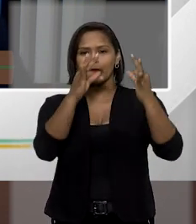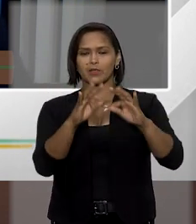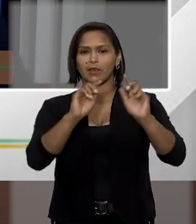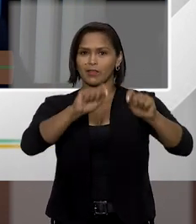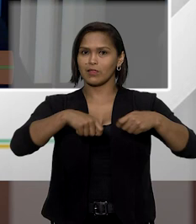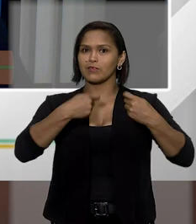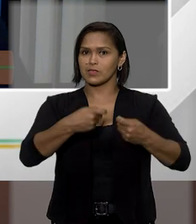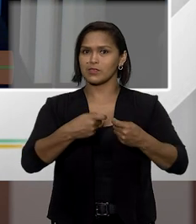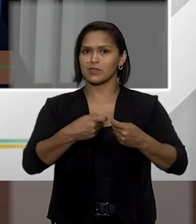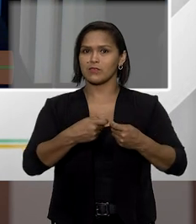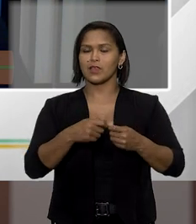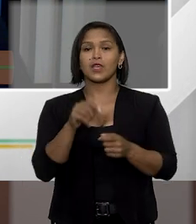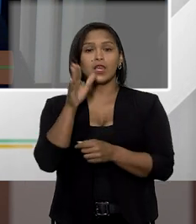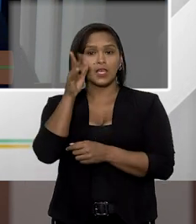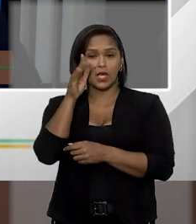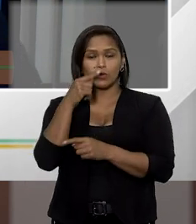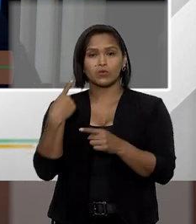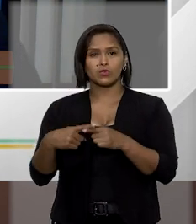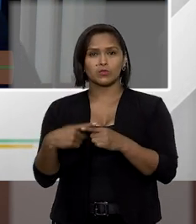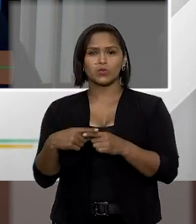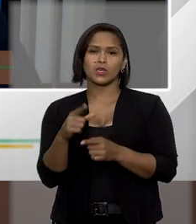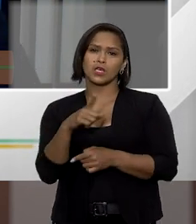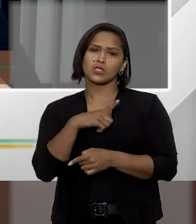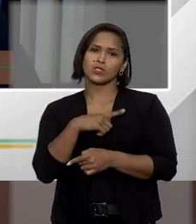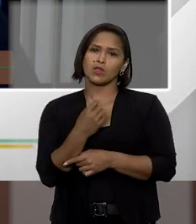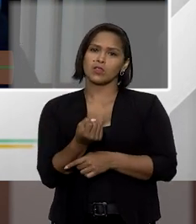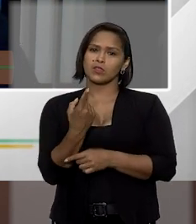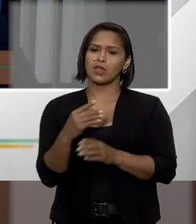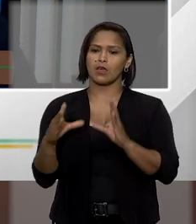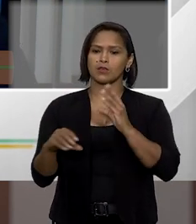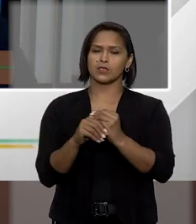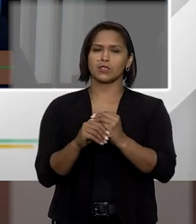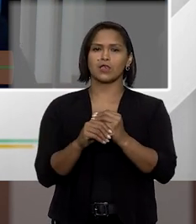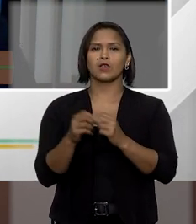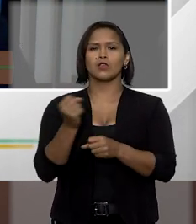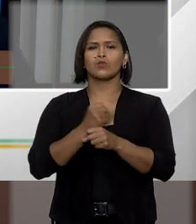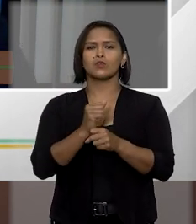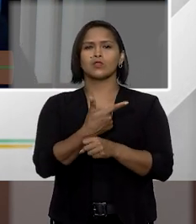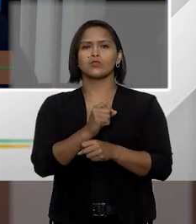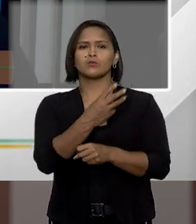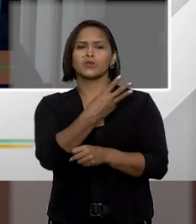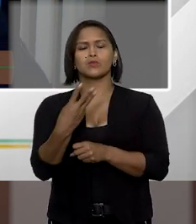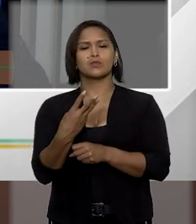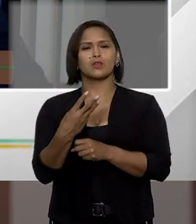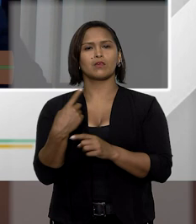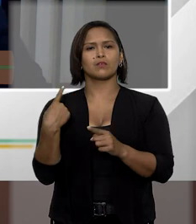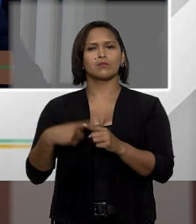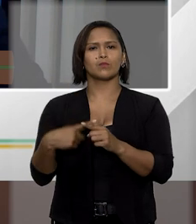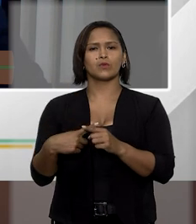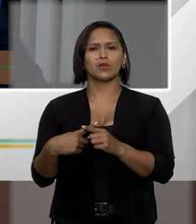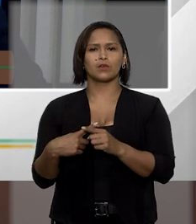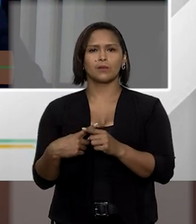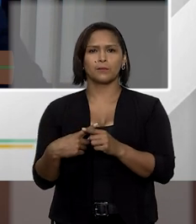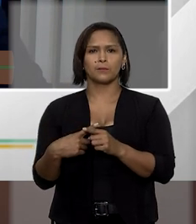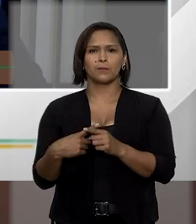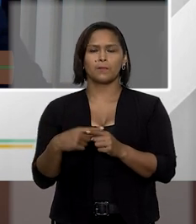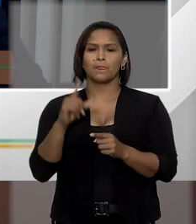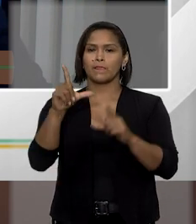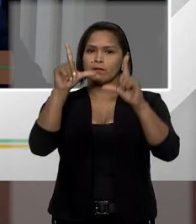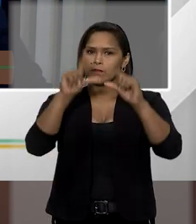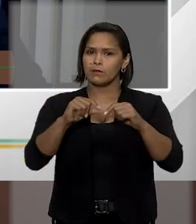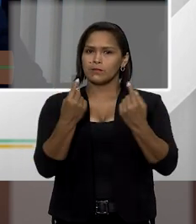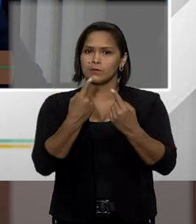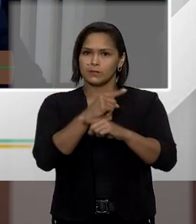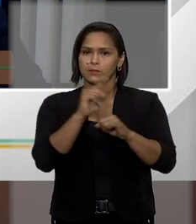técnica defensiva. E é curioso que nós só tenhamos adotado isso em 2013, né? Porque era, no